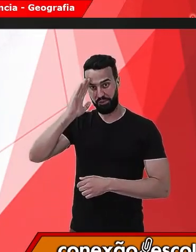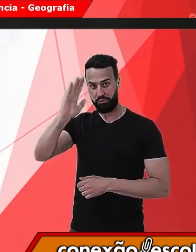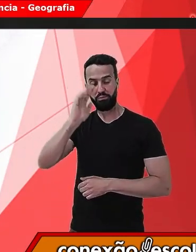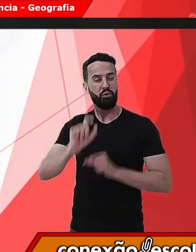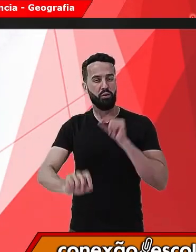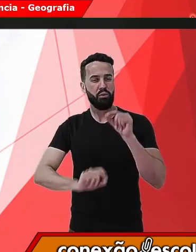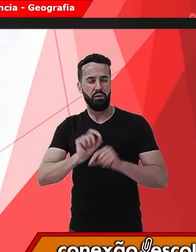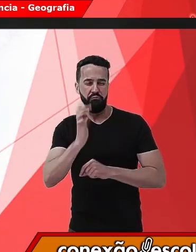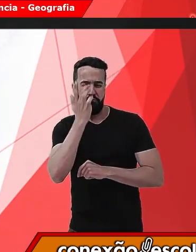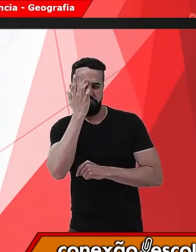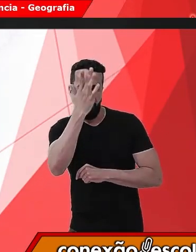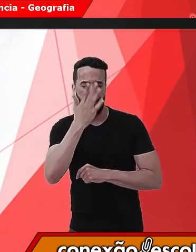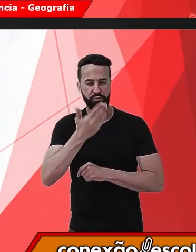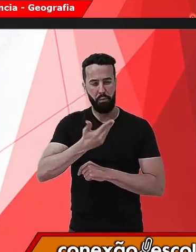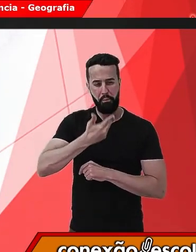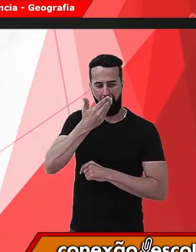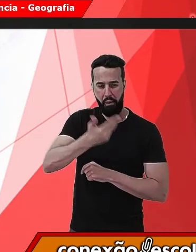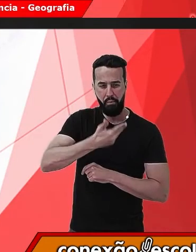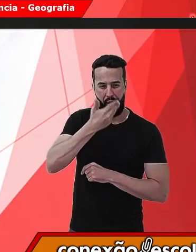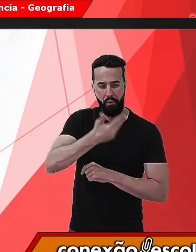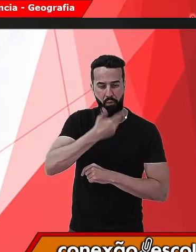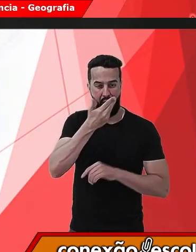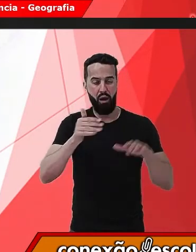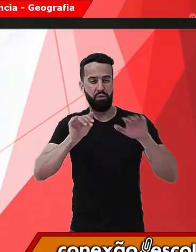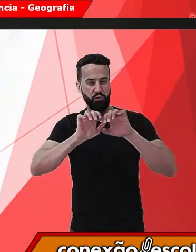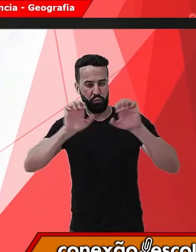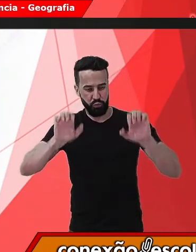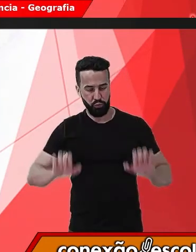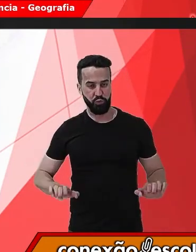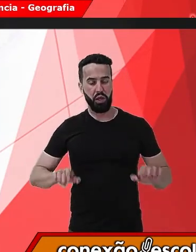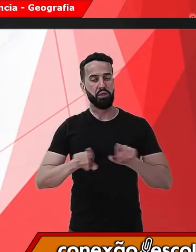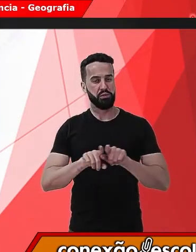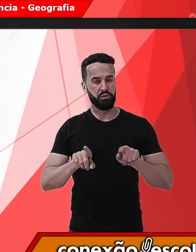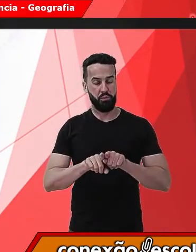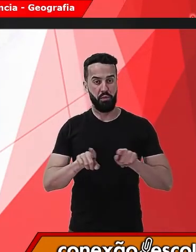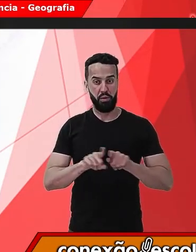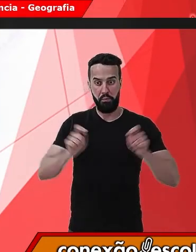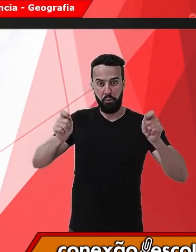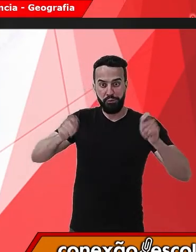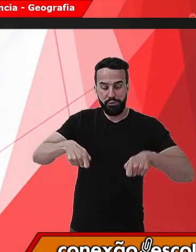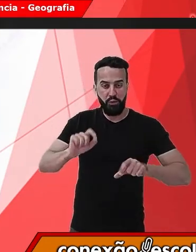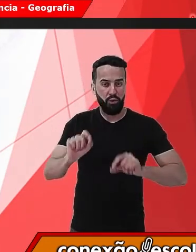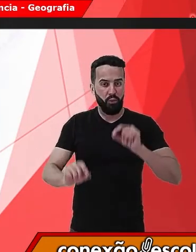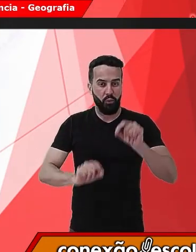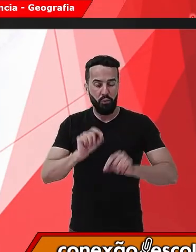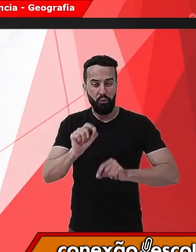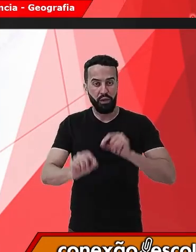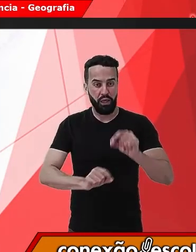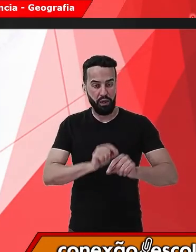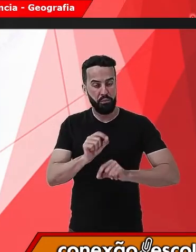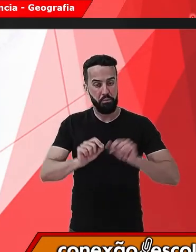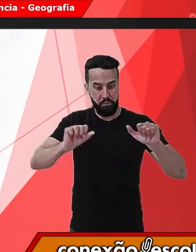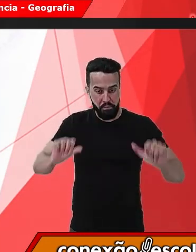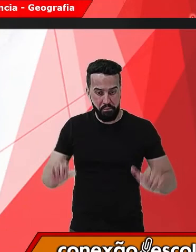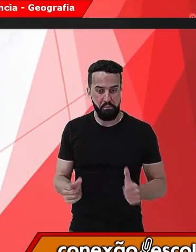de soja e em companhias que exploram minério e que distribuem